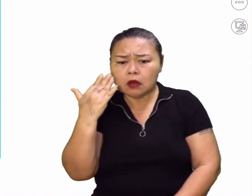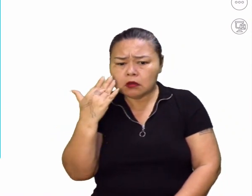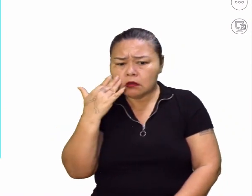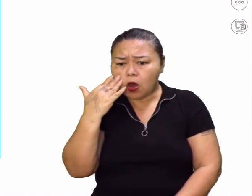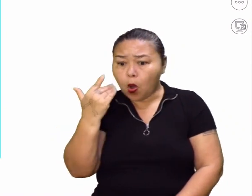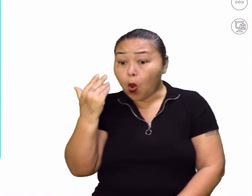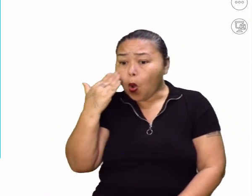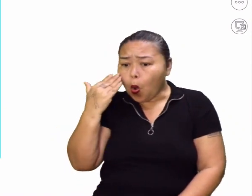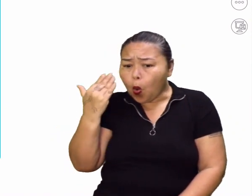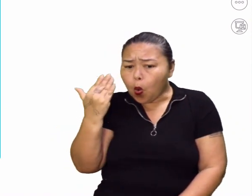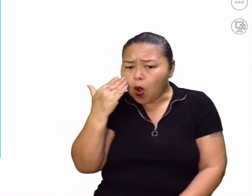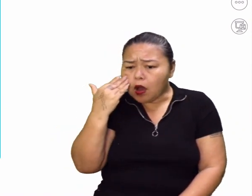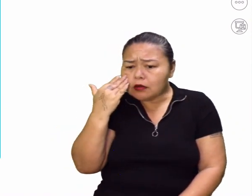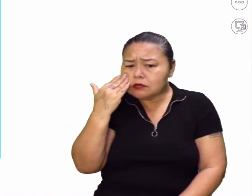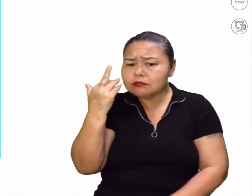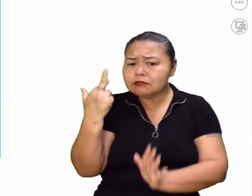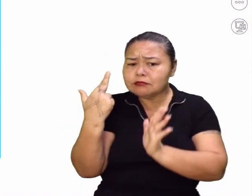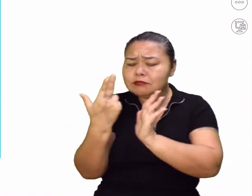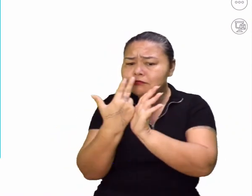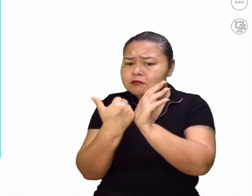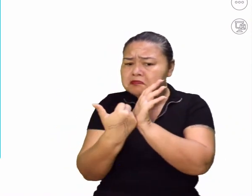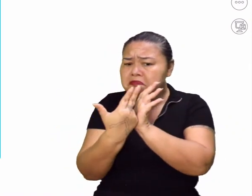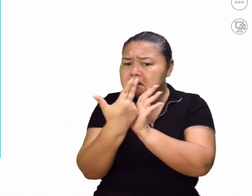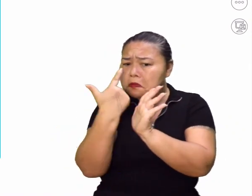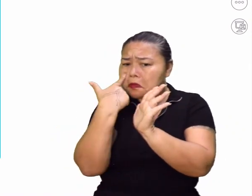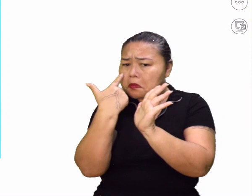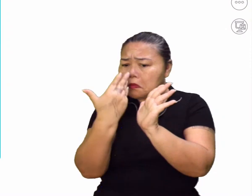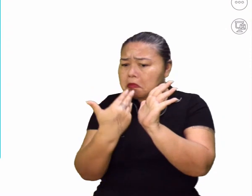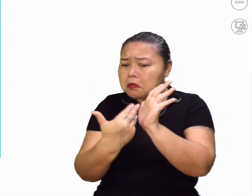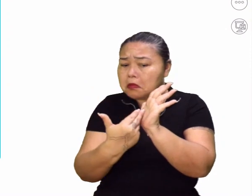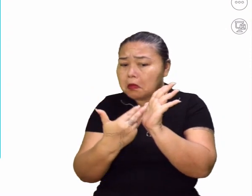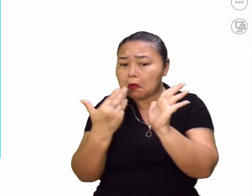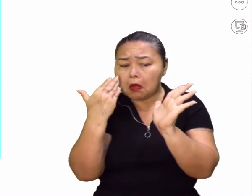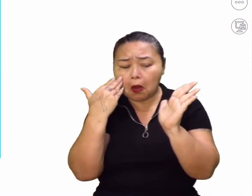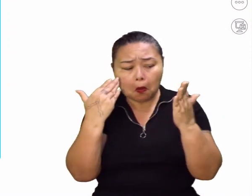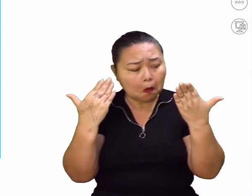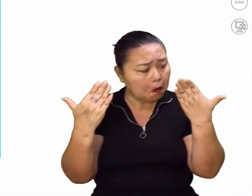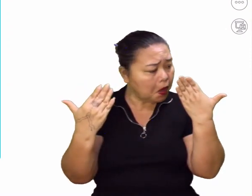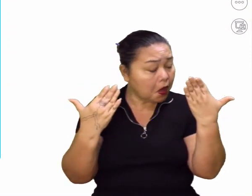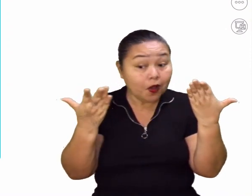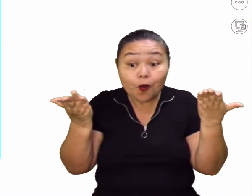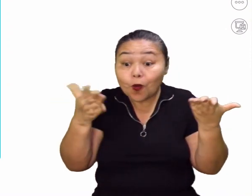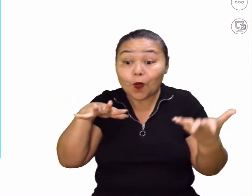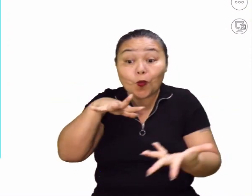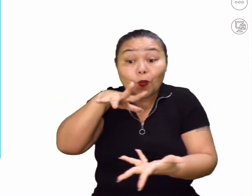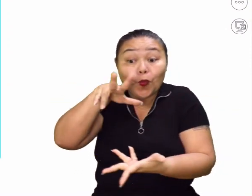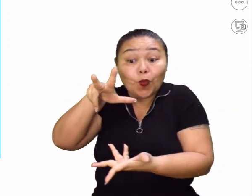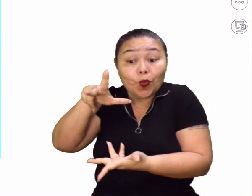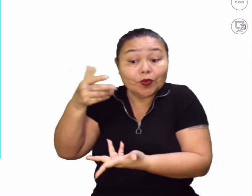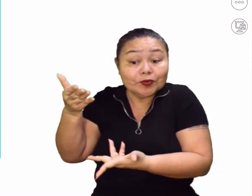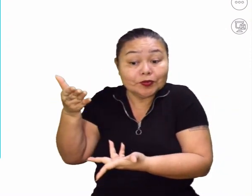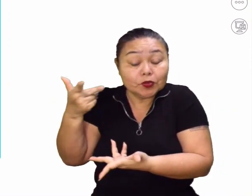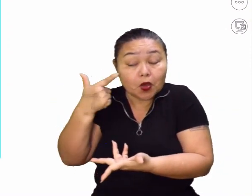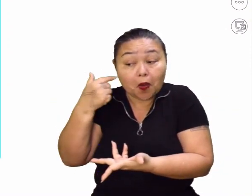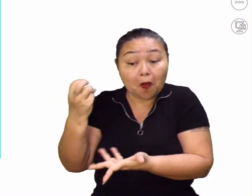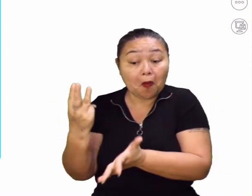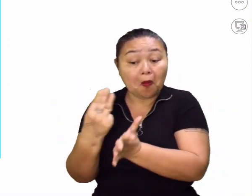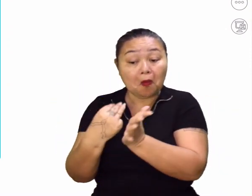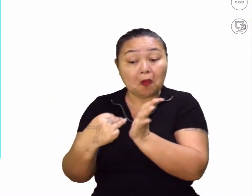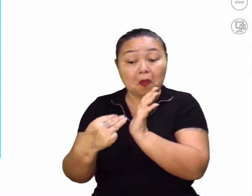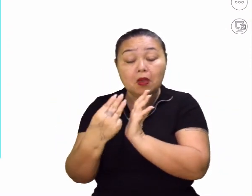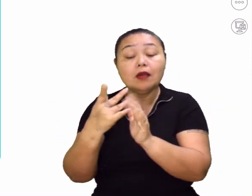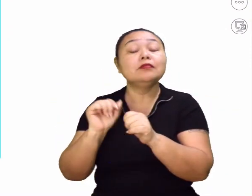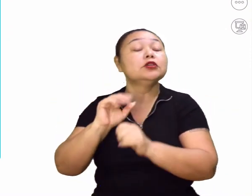a gente olha essa representação, né, a gente não consegue fazer essa comparação com o nosso mapa atual. Mas já era